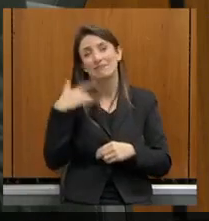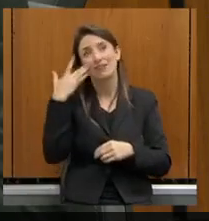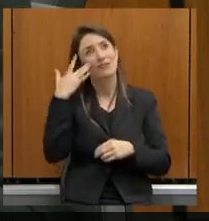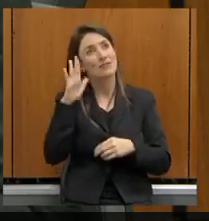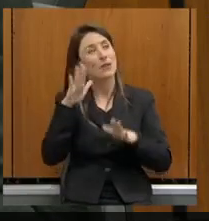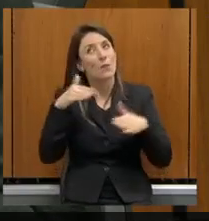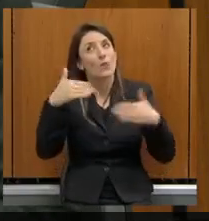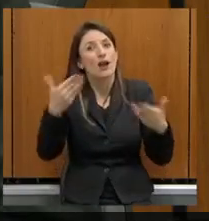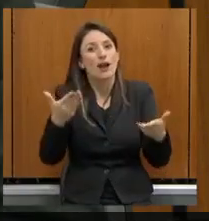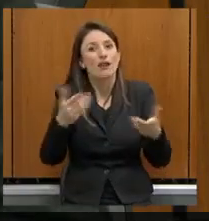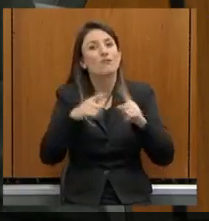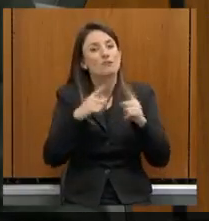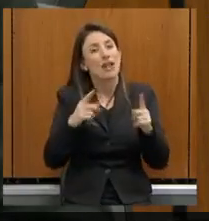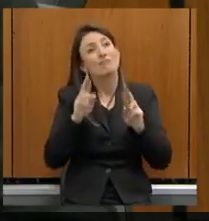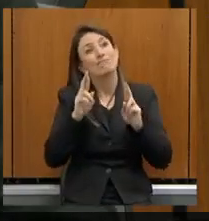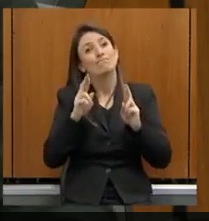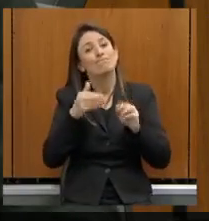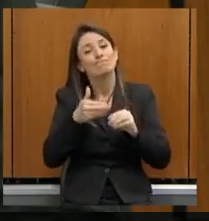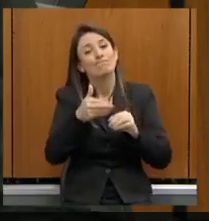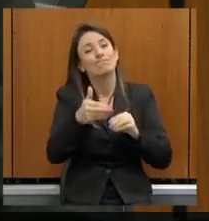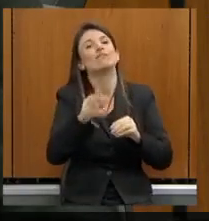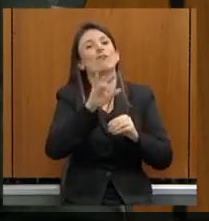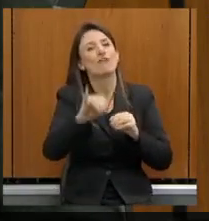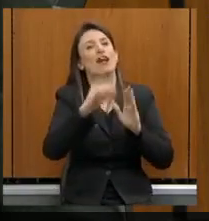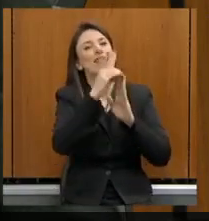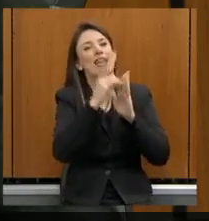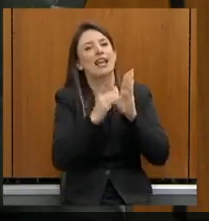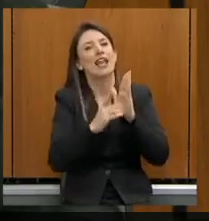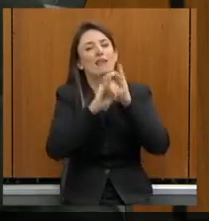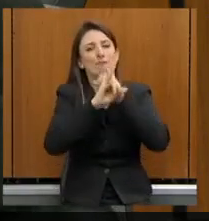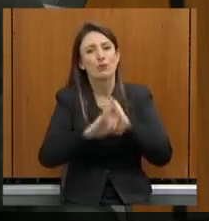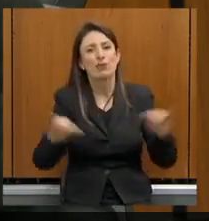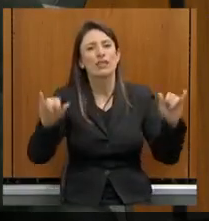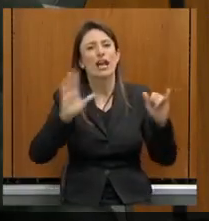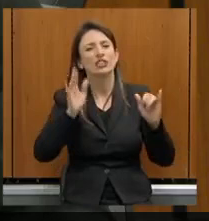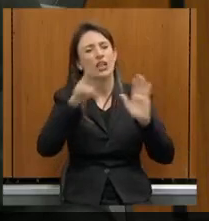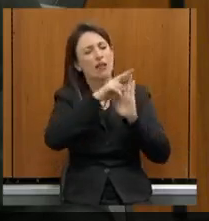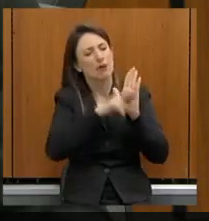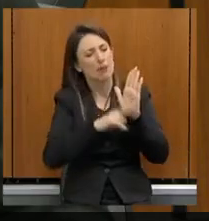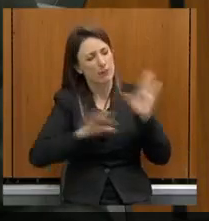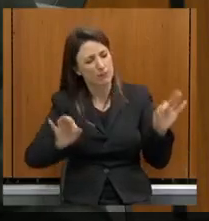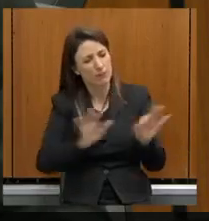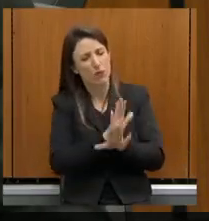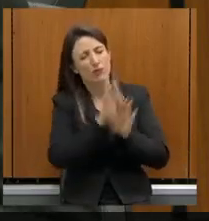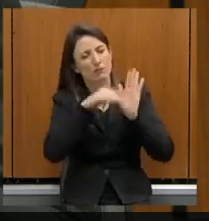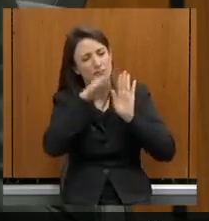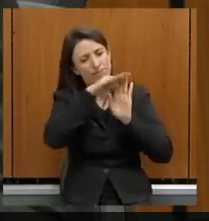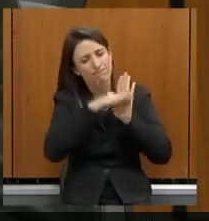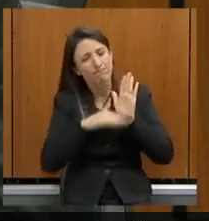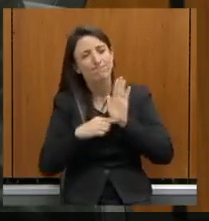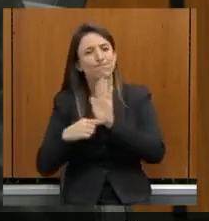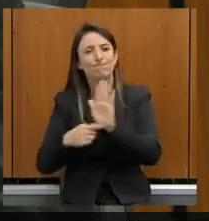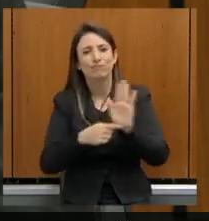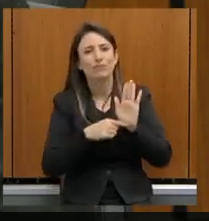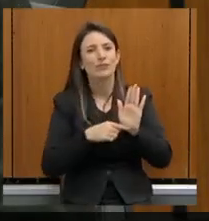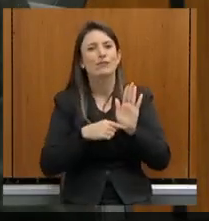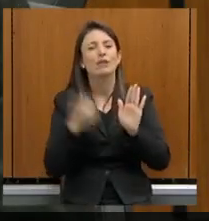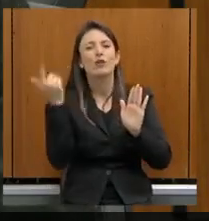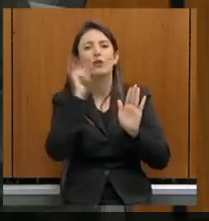precisar quando mas que a gente tenha esse decreto publicado regulamentado de forma a atender de forma